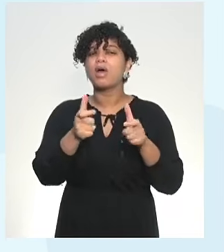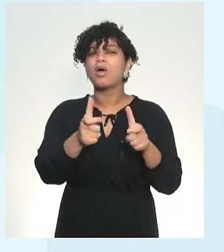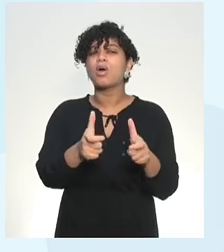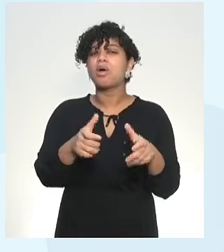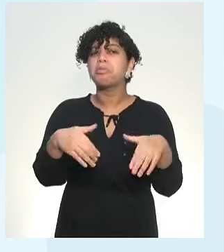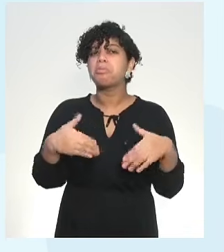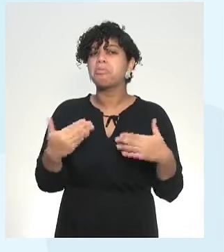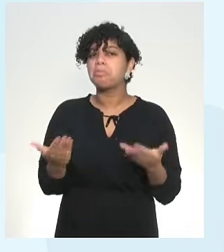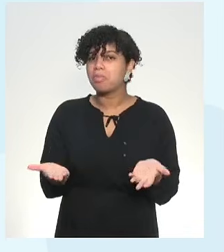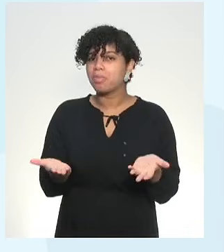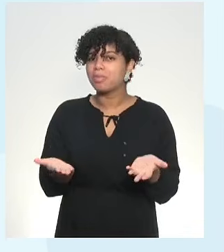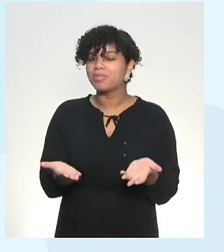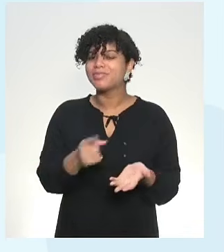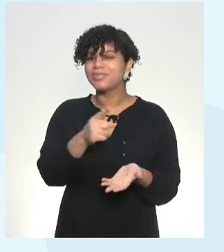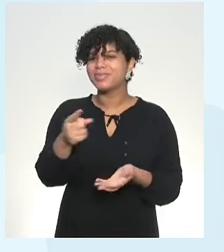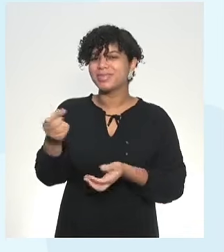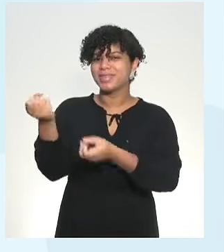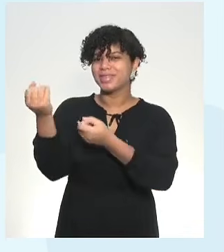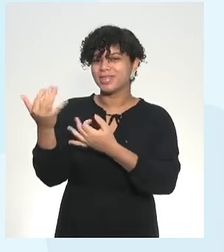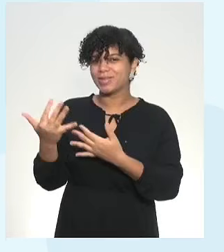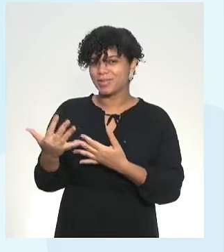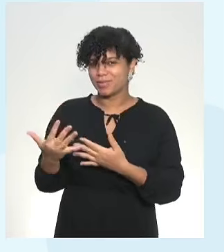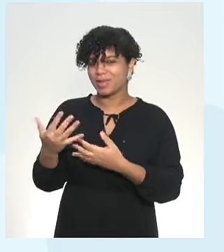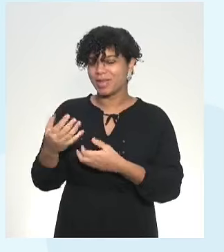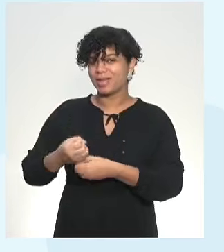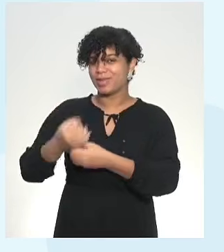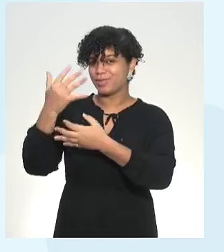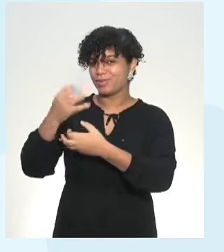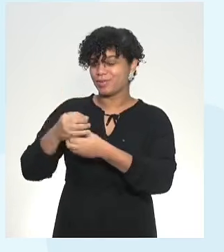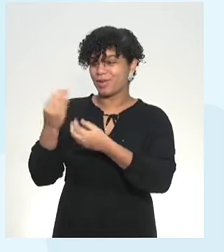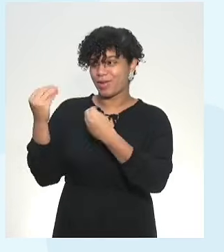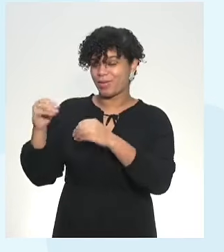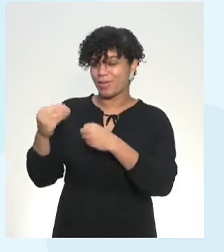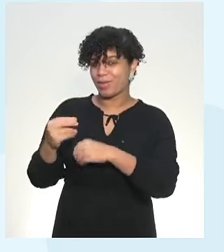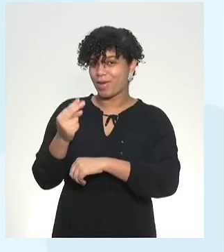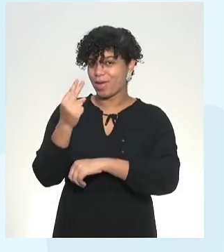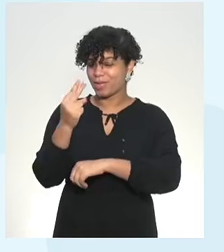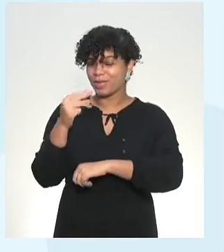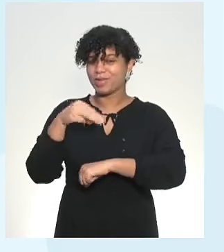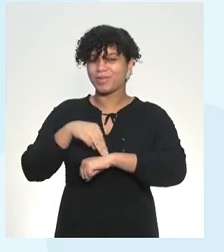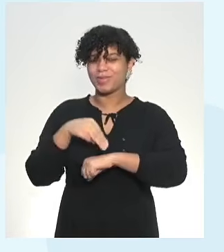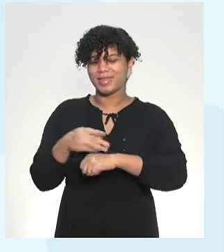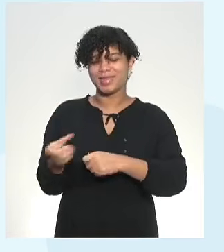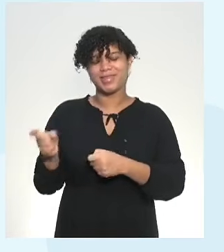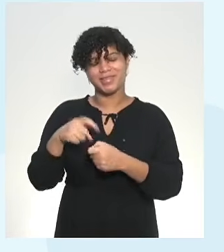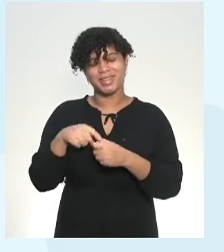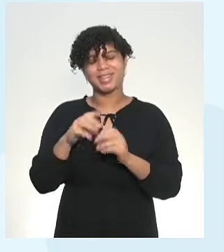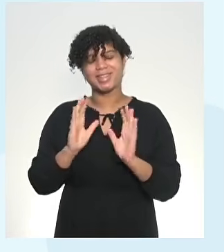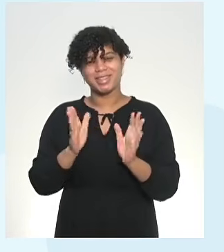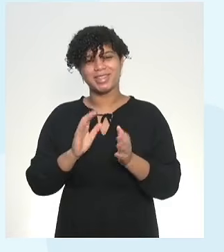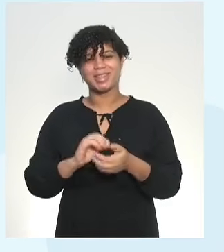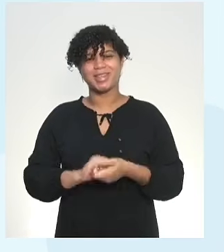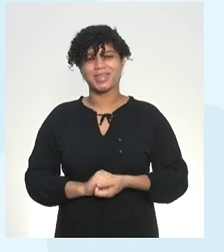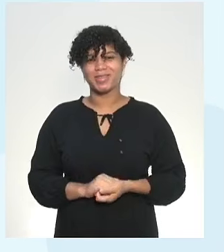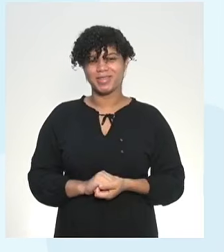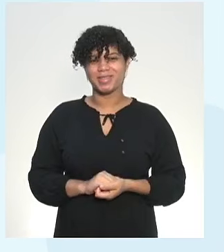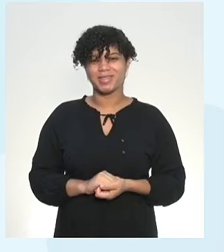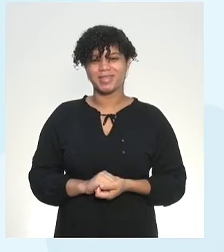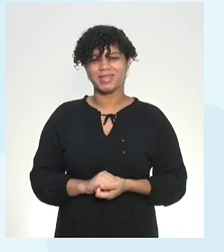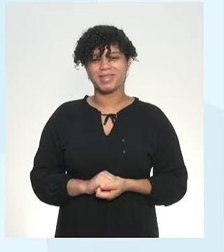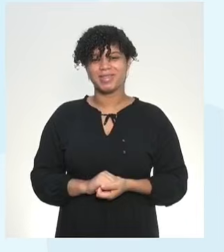está localizada? Dedinhos no teclado, 2 minutos, já voltamos.